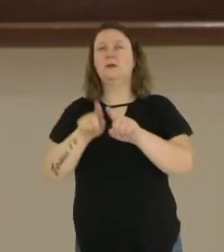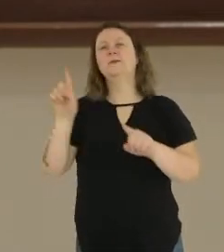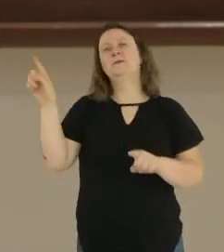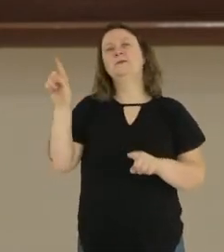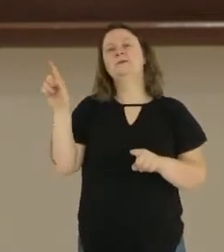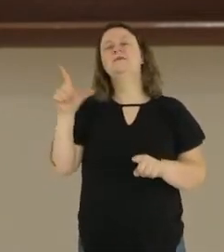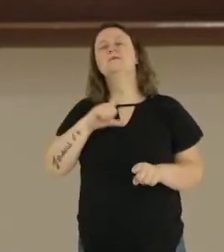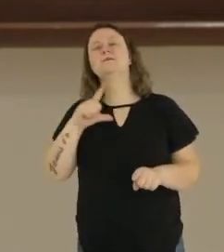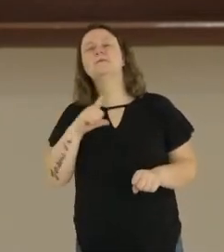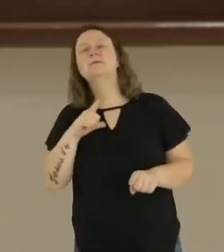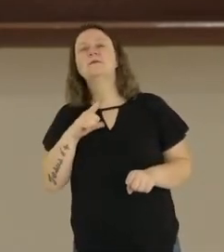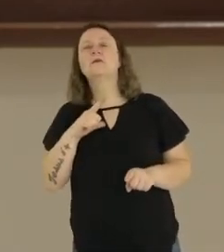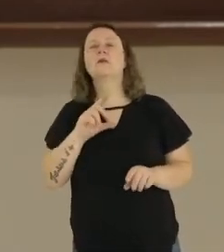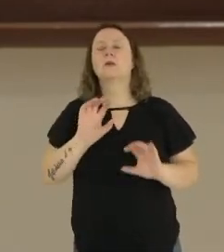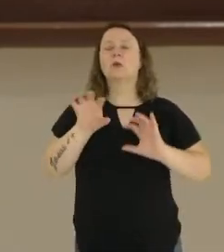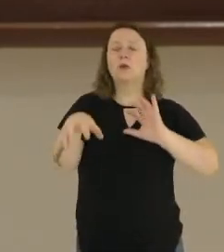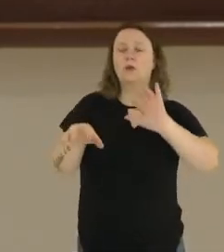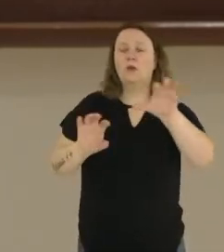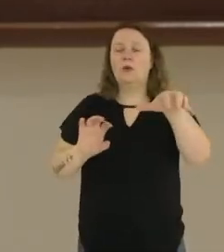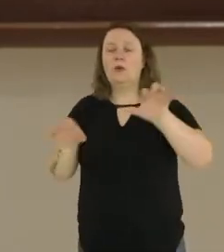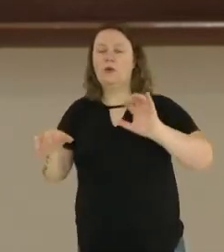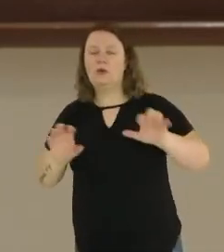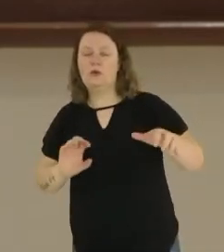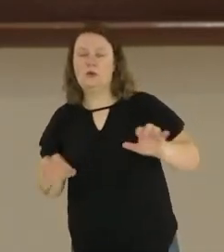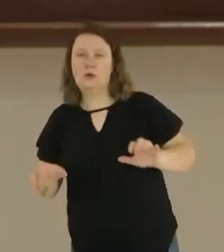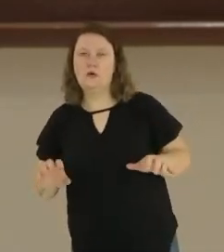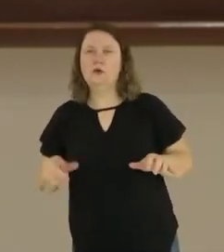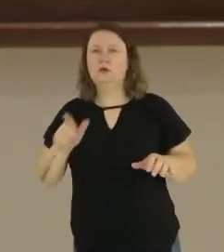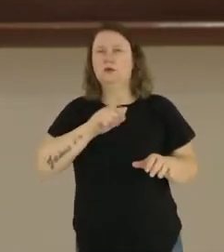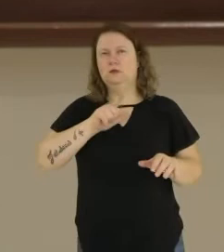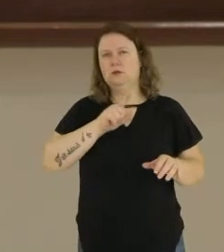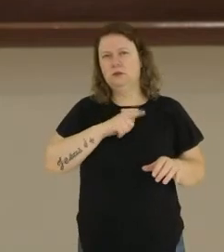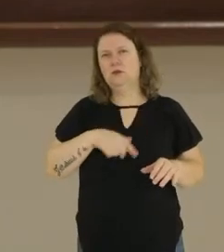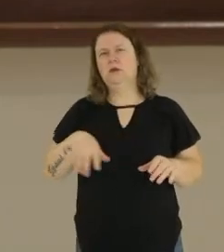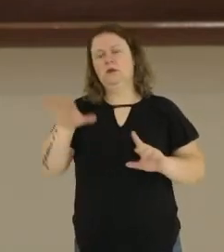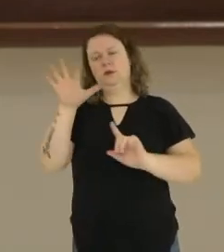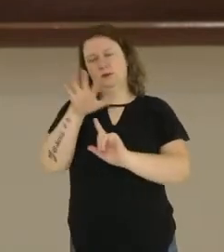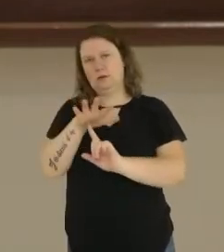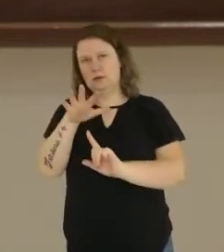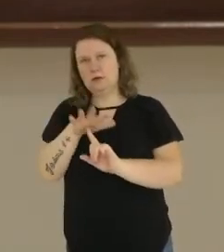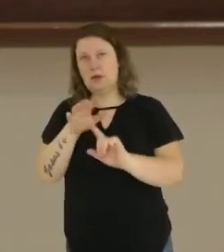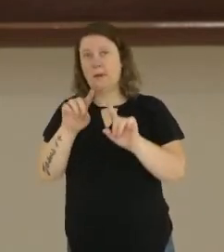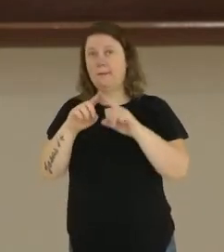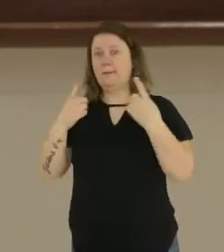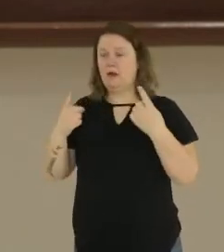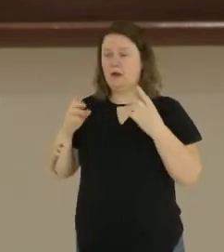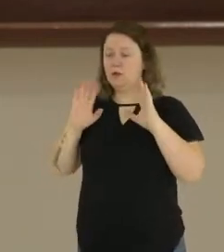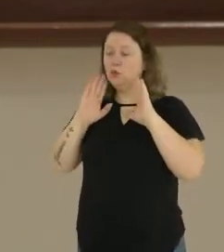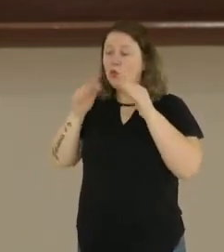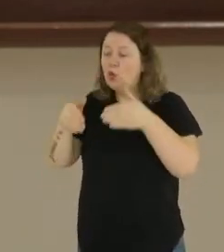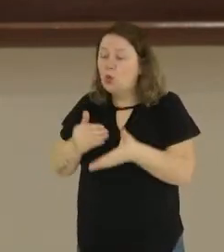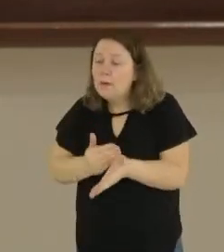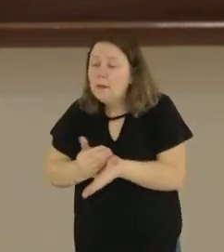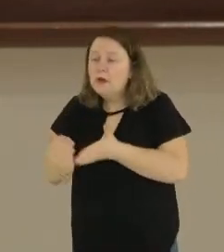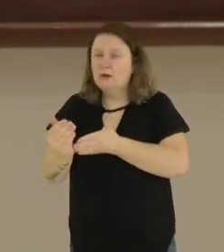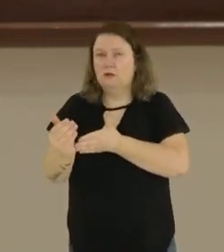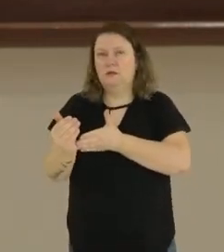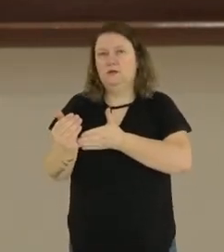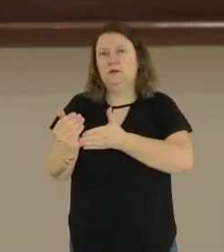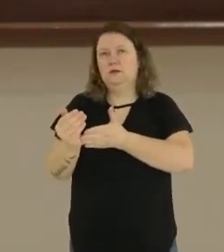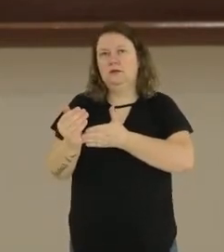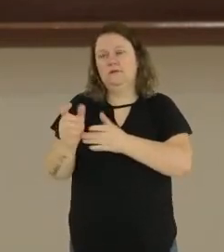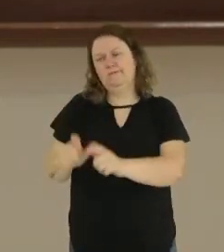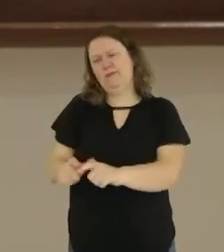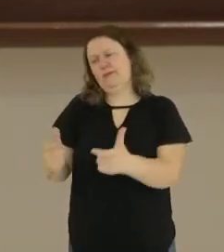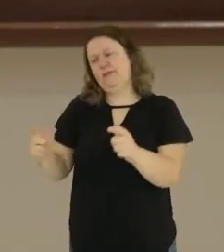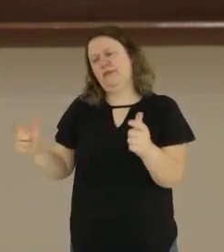ter também colônias de alemães instaladas no estado do Paraná, mas nesse momento inicial nós vamos ver esse destaque aqui.